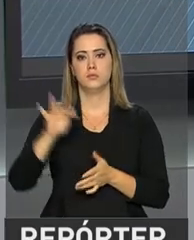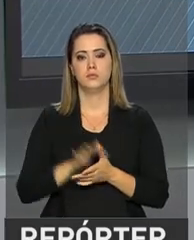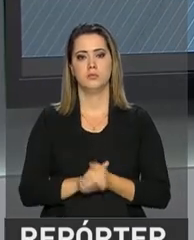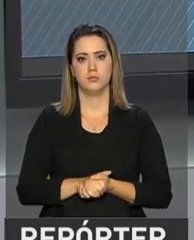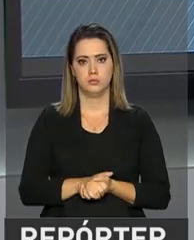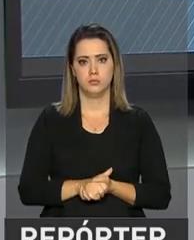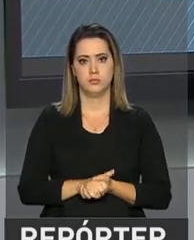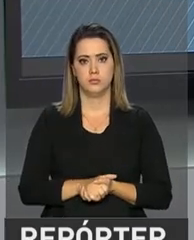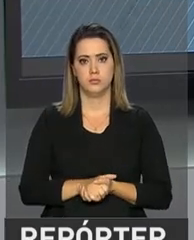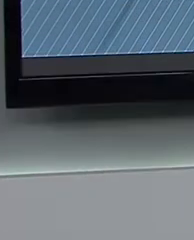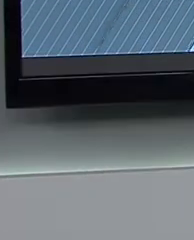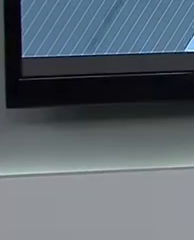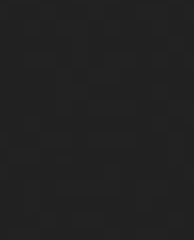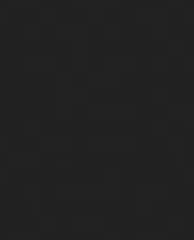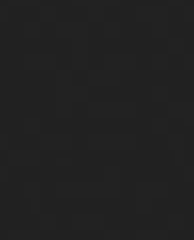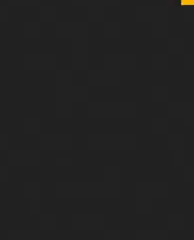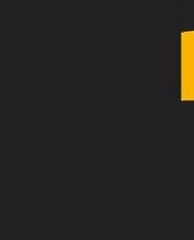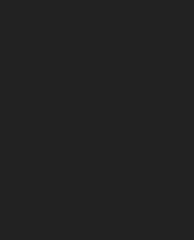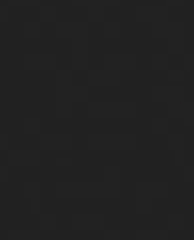do governo federal